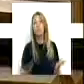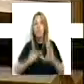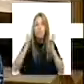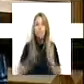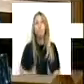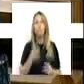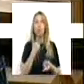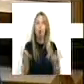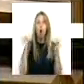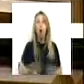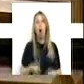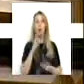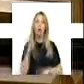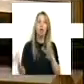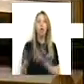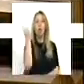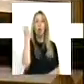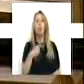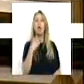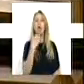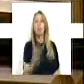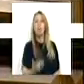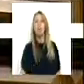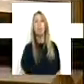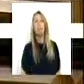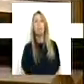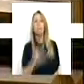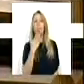ganhar valores. Muito obrigada. Muito obrigado, Sra. Deputada Luísa.